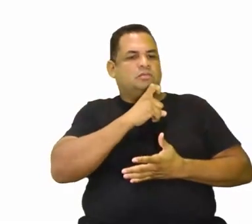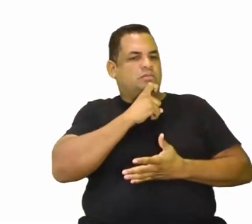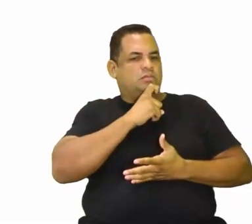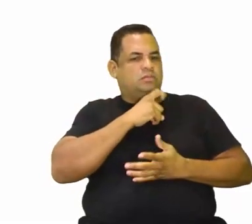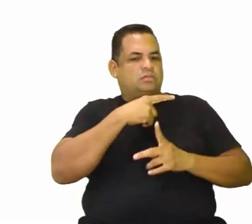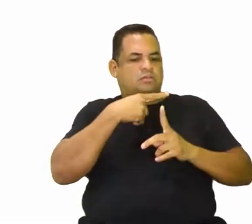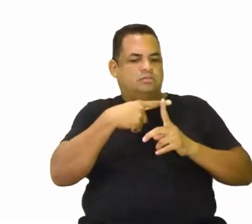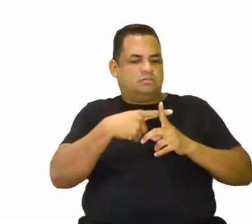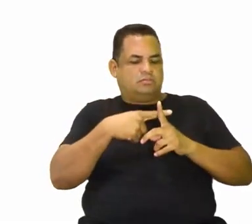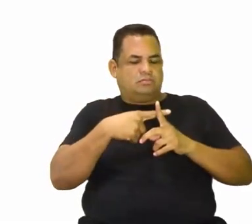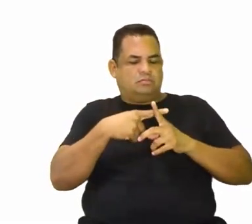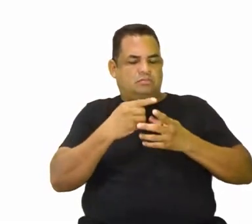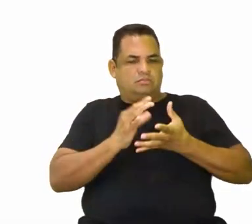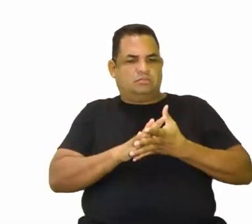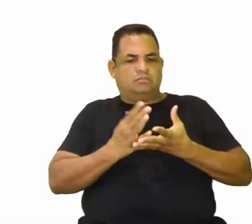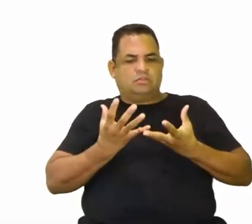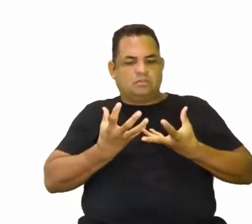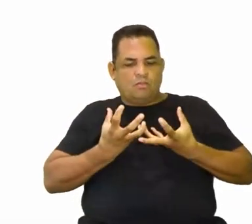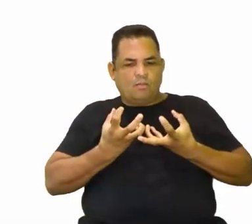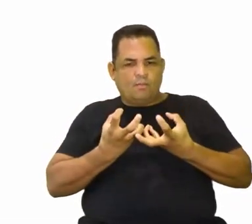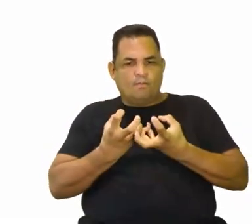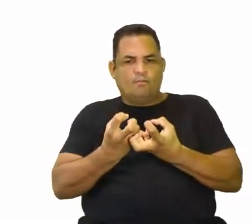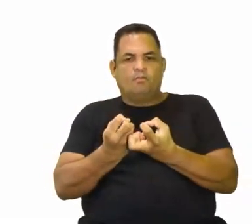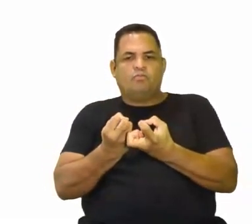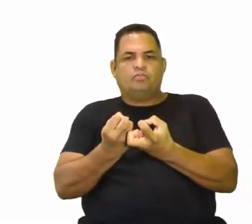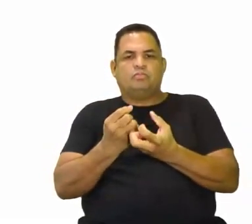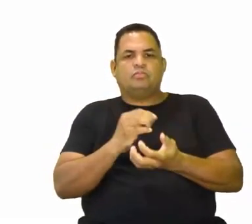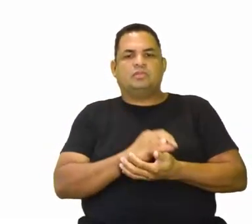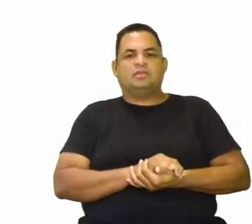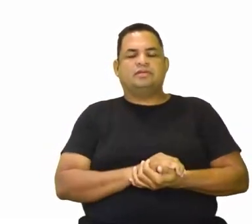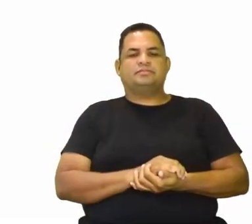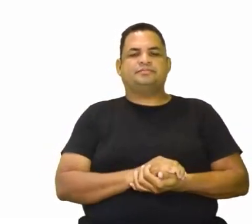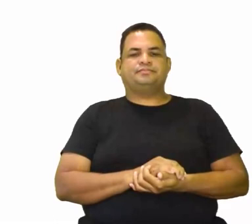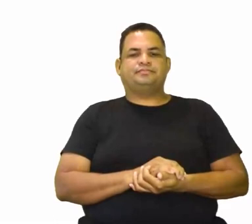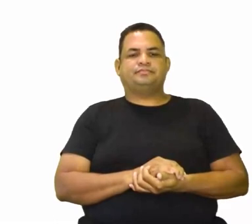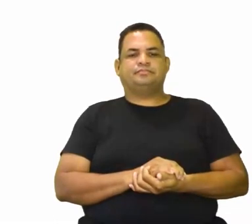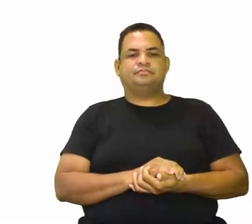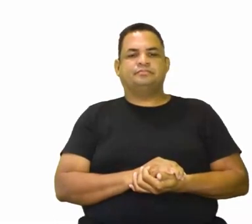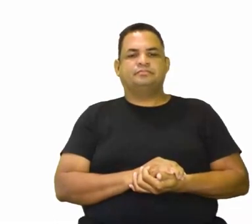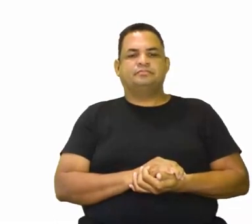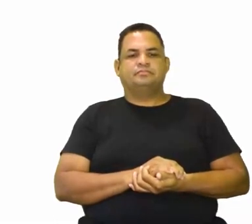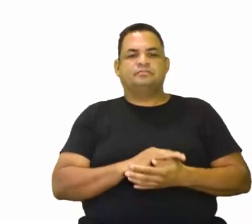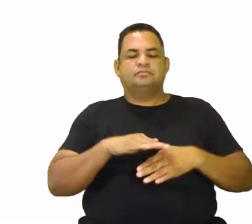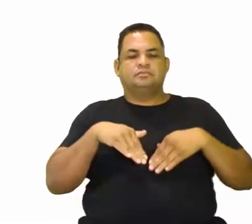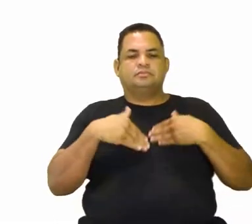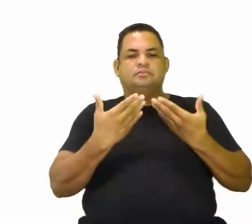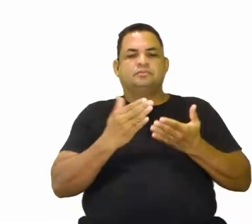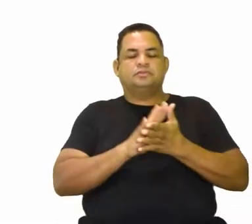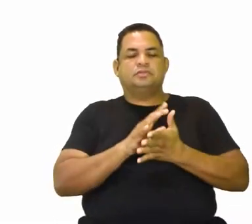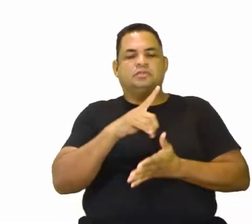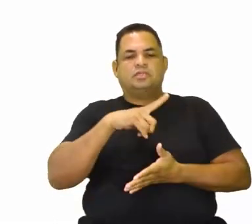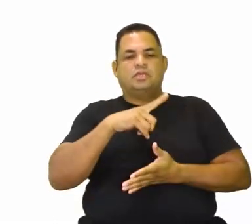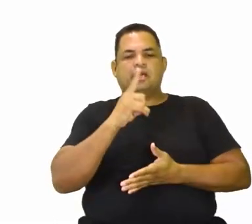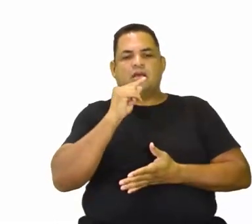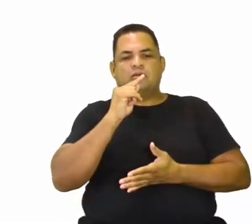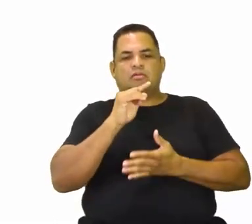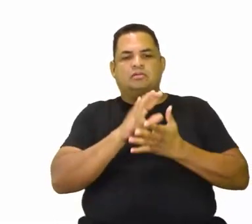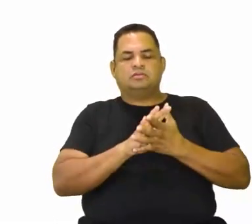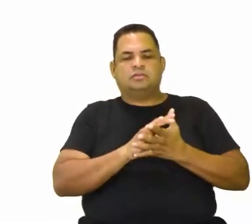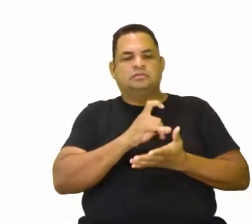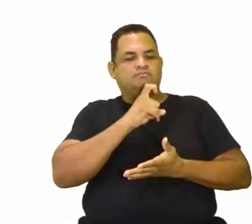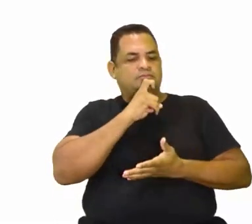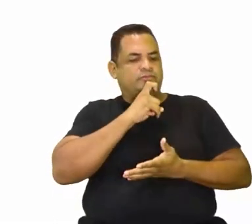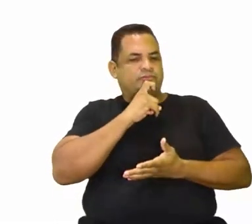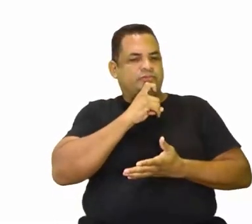frio combinando com seco. Frio combinando com seco. E quando é que eu teria água? Quando